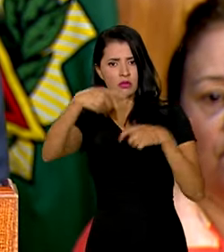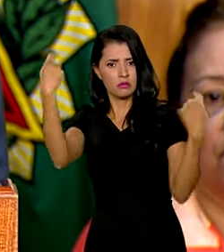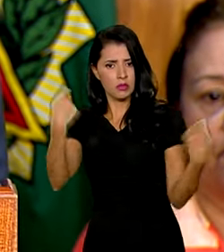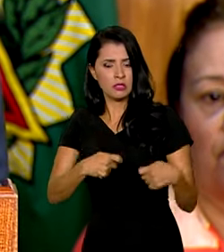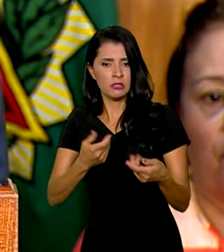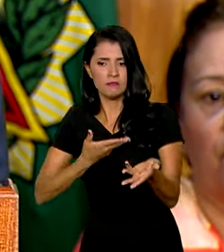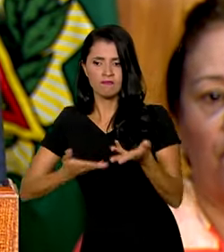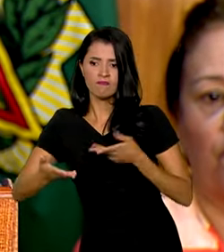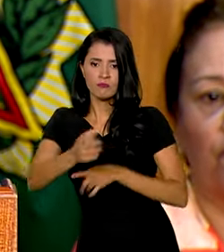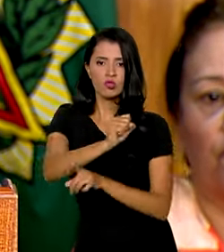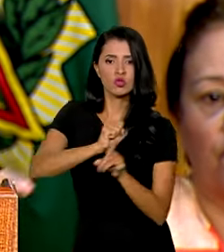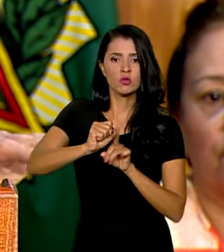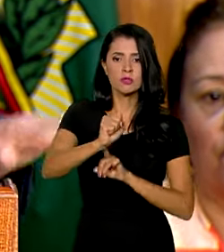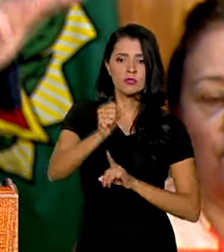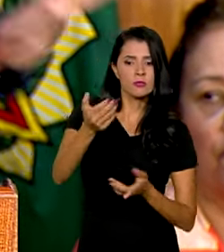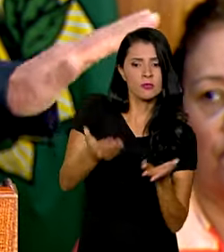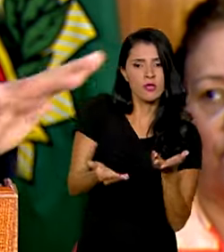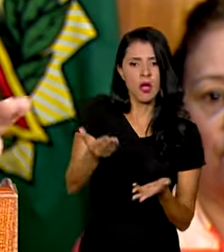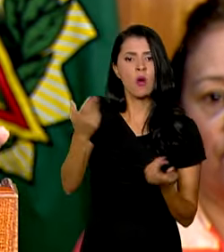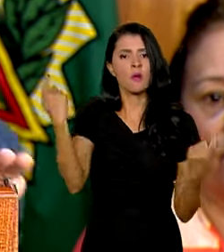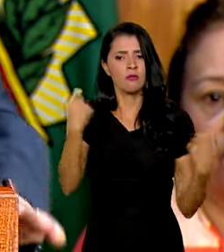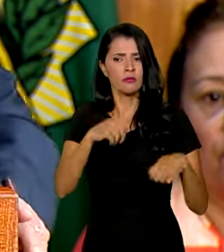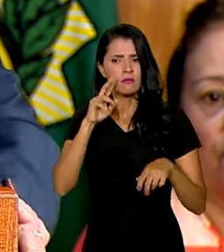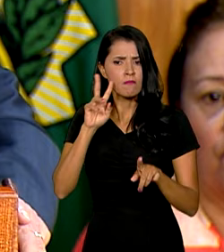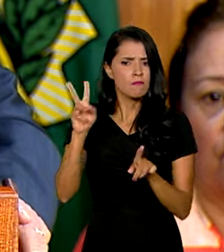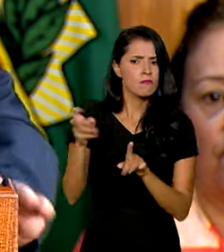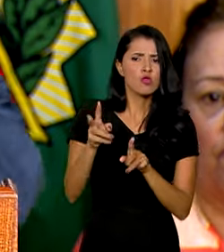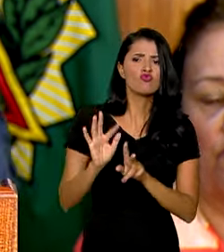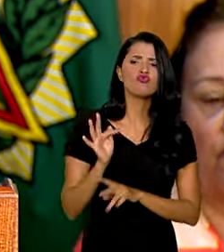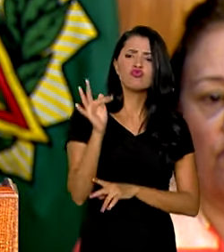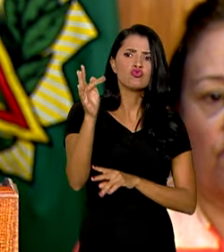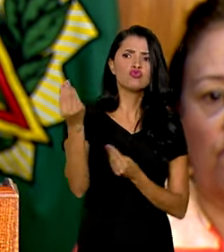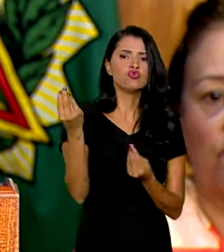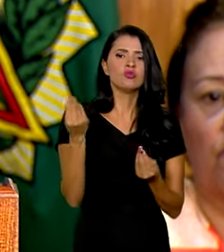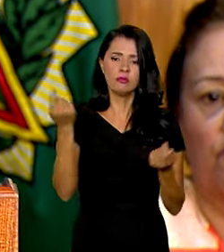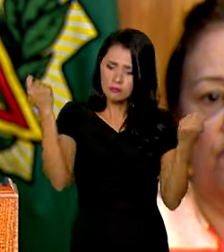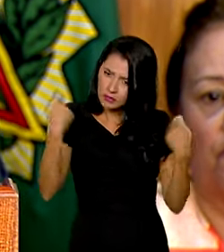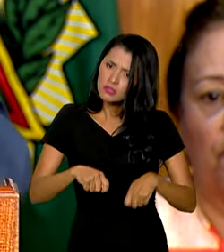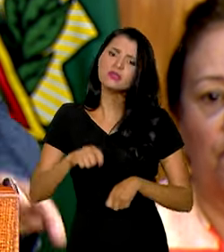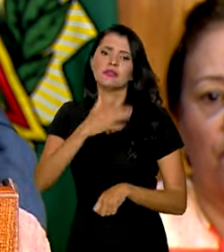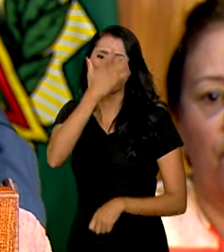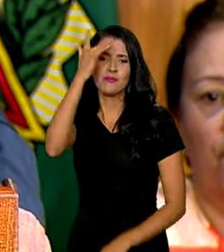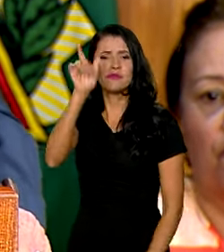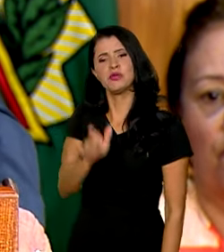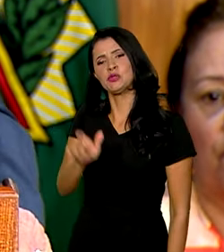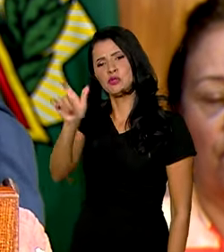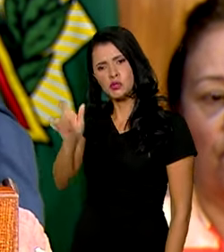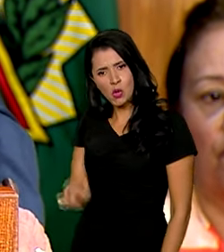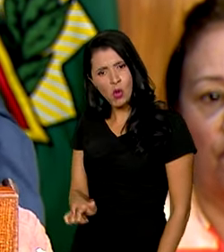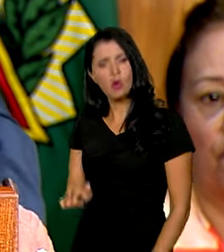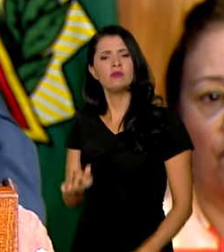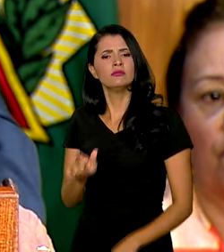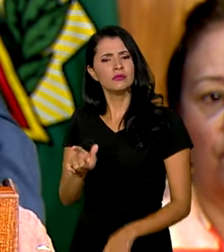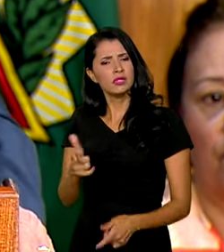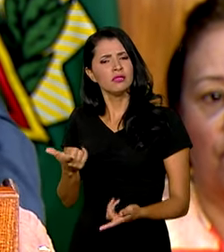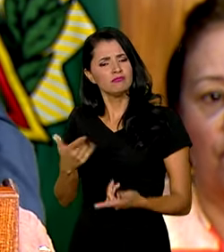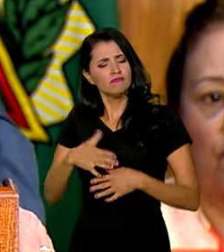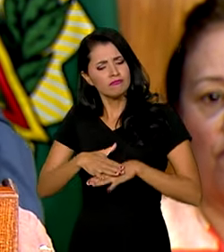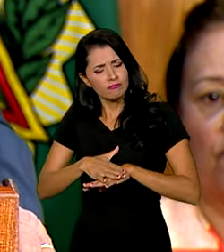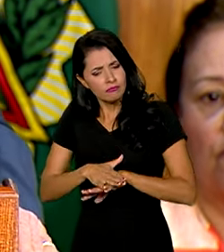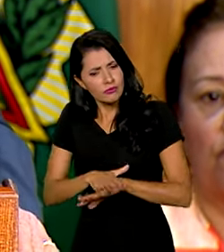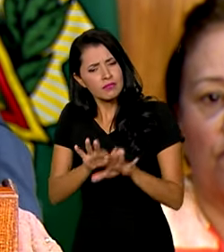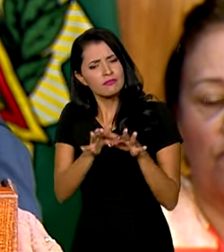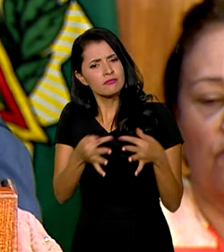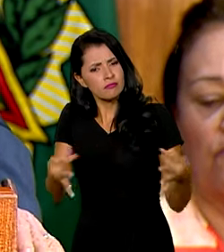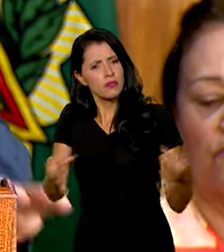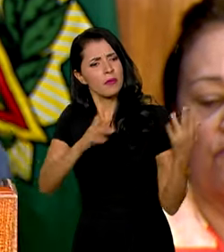estabilidade social, esse país precisa de previsibilidade e esse país precisa de gente que com muita humildade